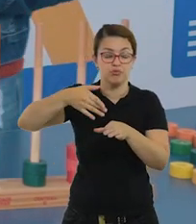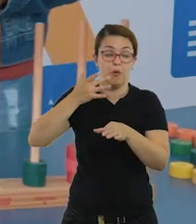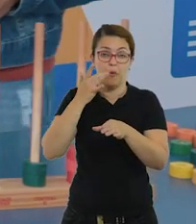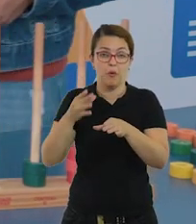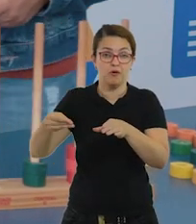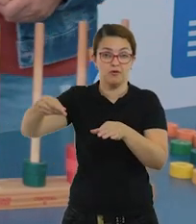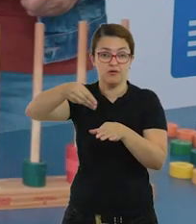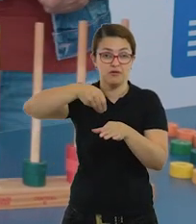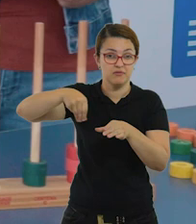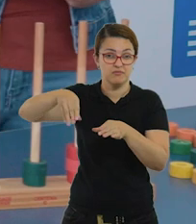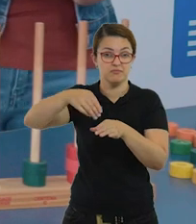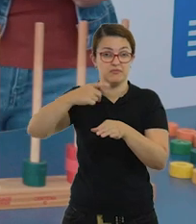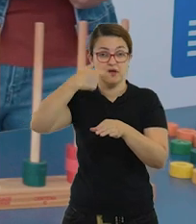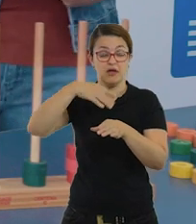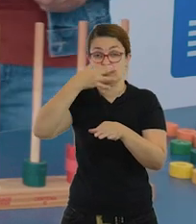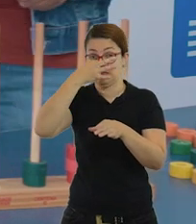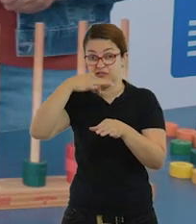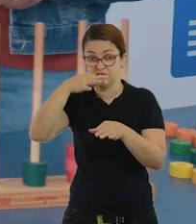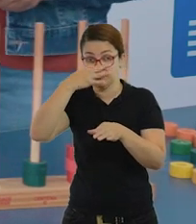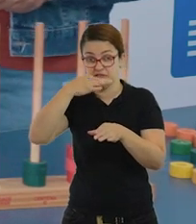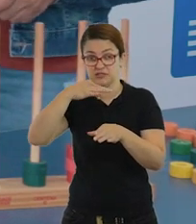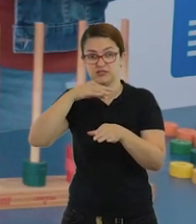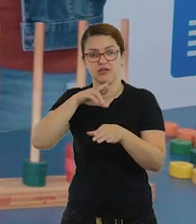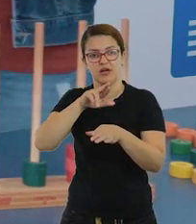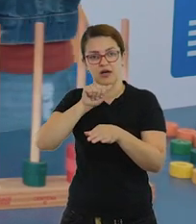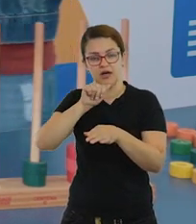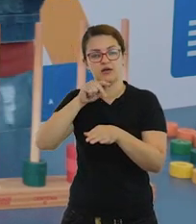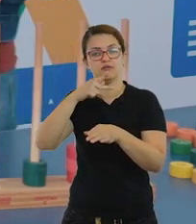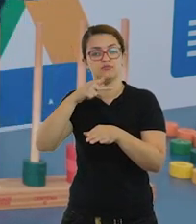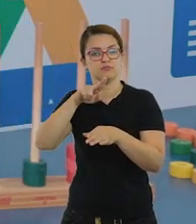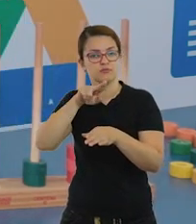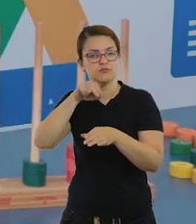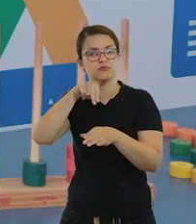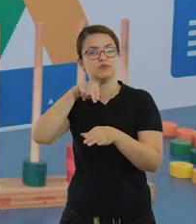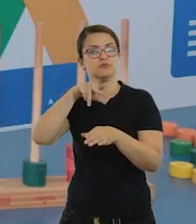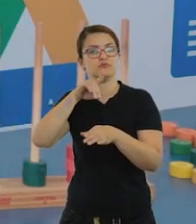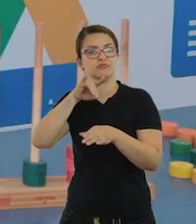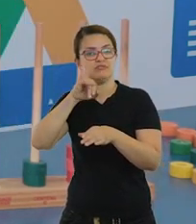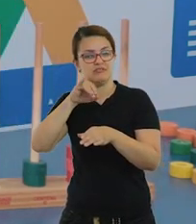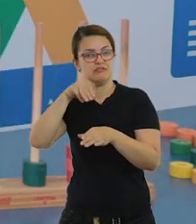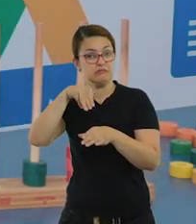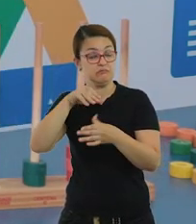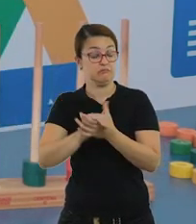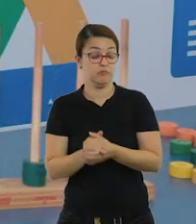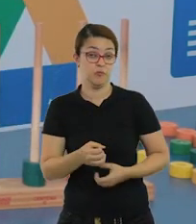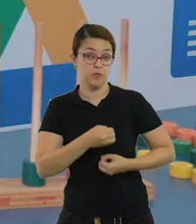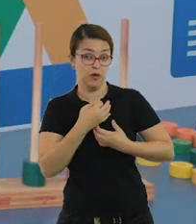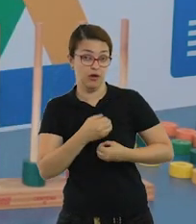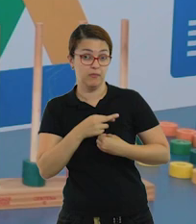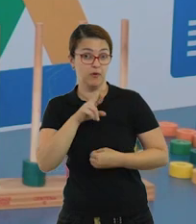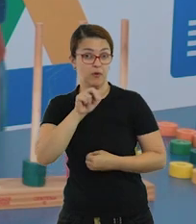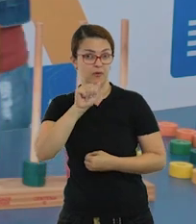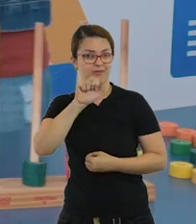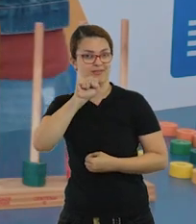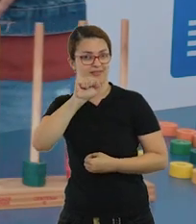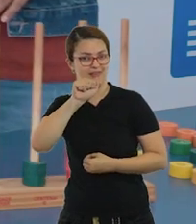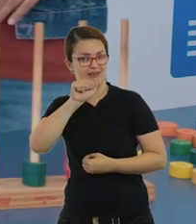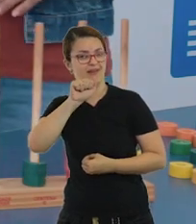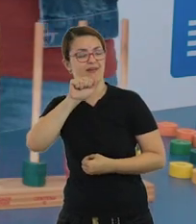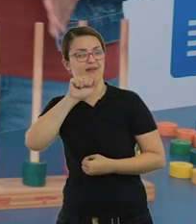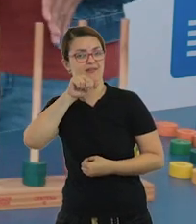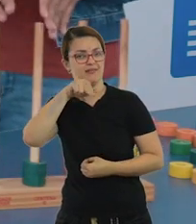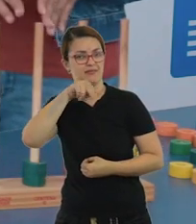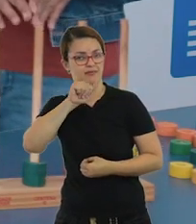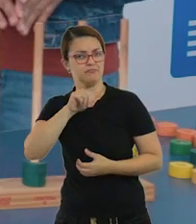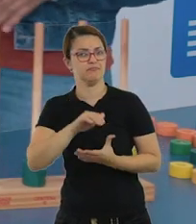ouro, ai de mim, atim, rasputin. Então, este é o poema que a Rosiana escreveu, ok? Legal esse poema,